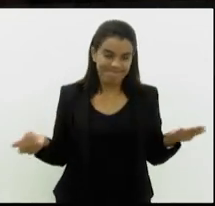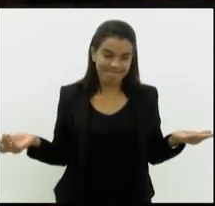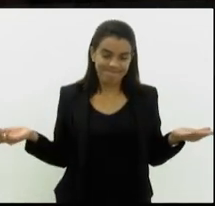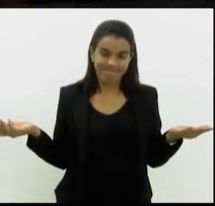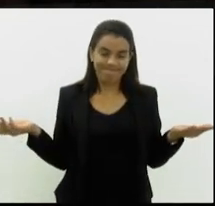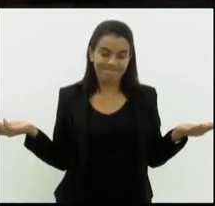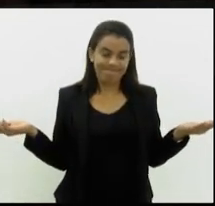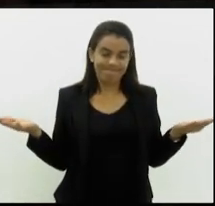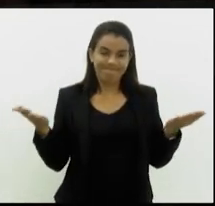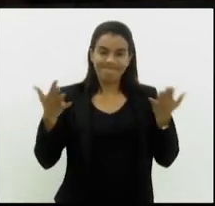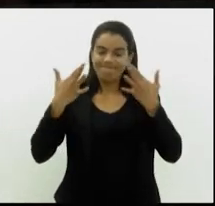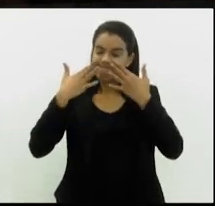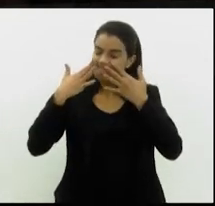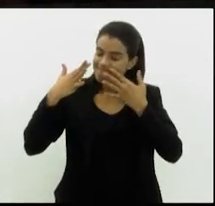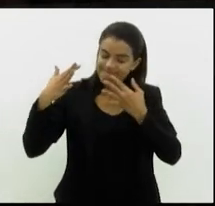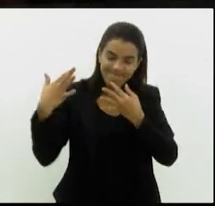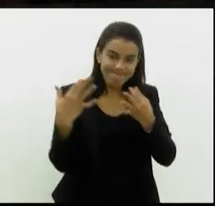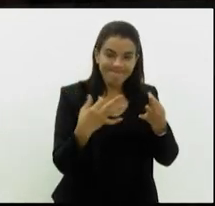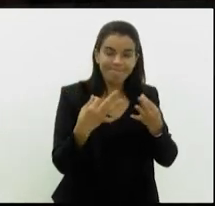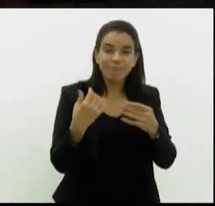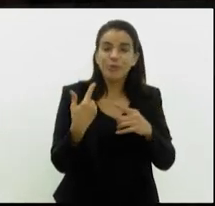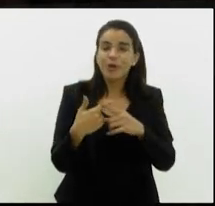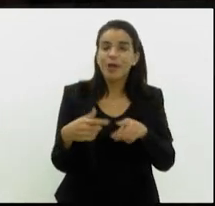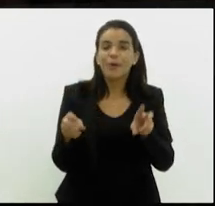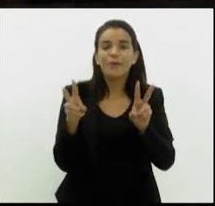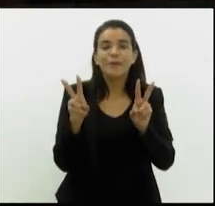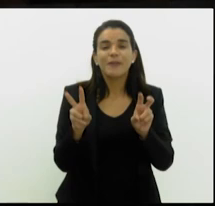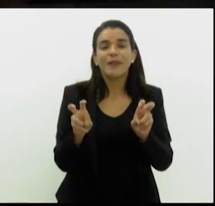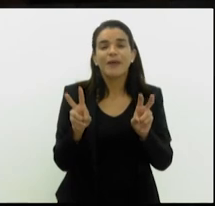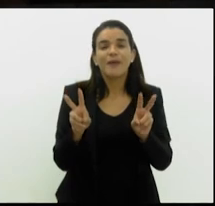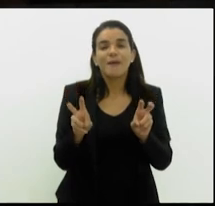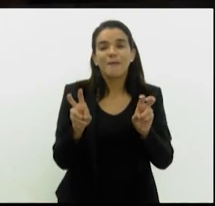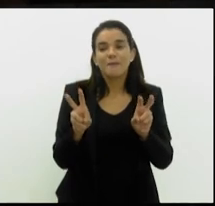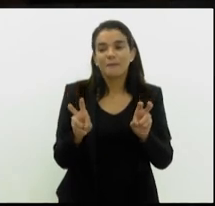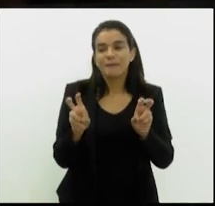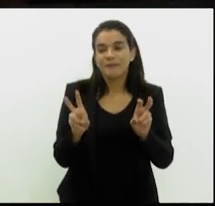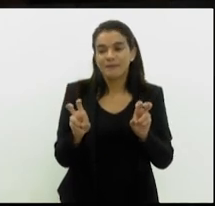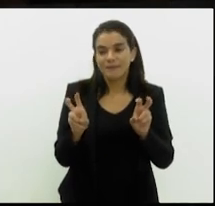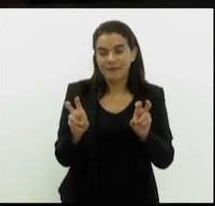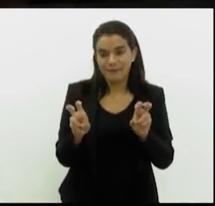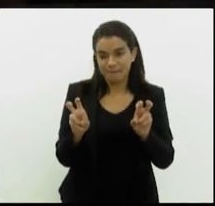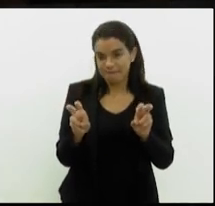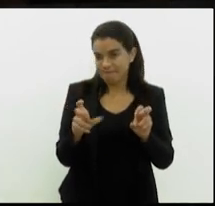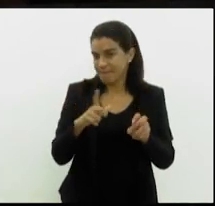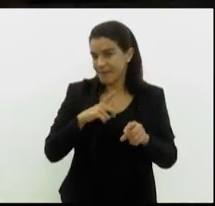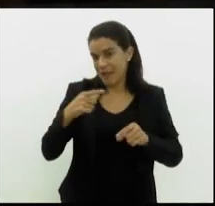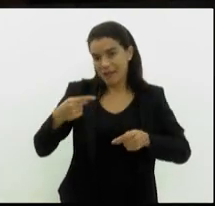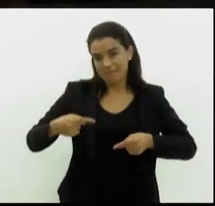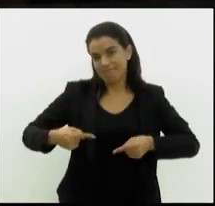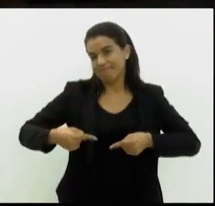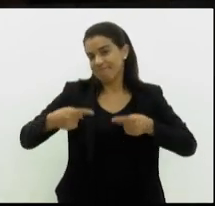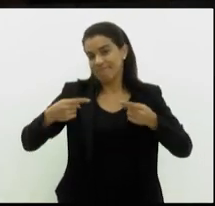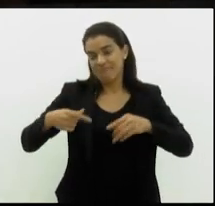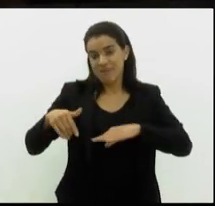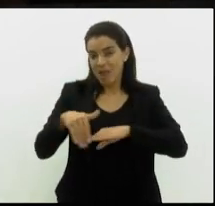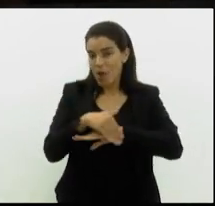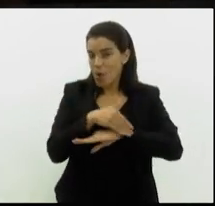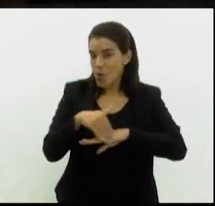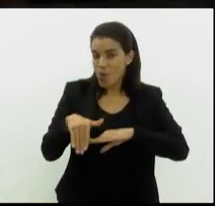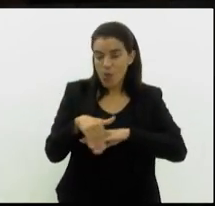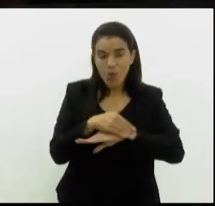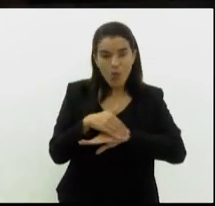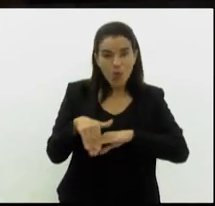estou chamando a atenção, porque esse é o tema, indiretamente, que está em debate nas ruas de hoje,